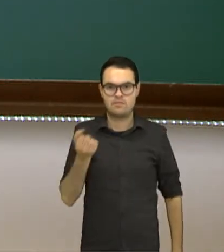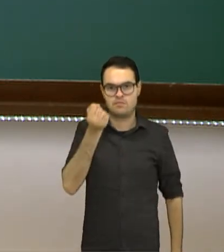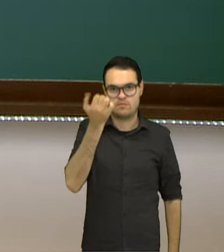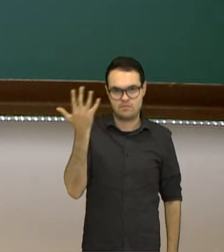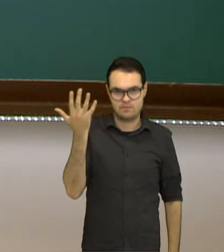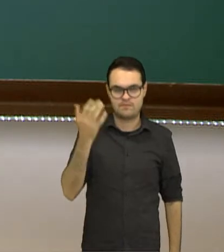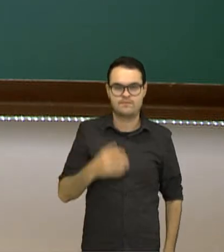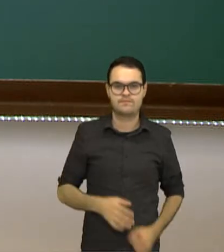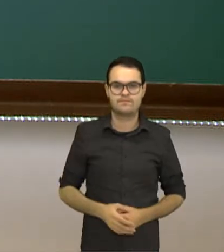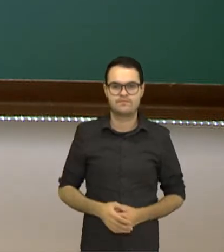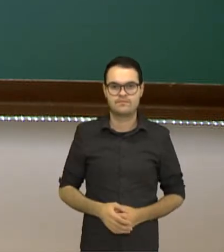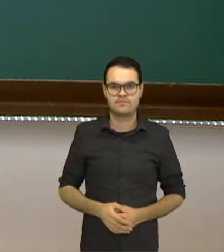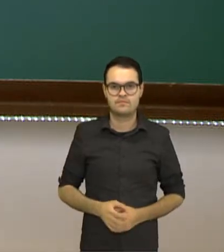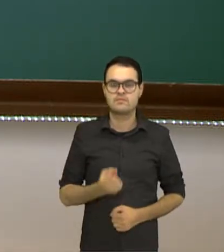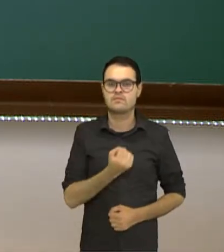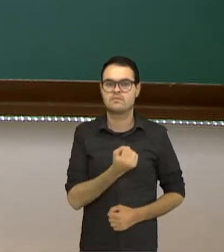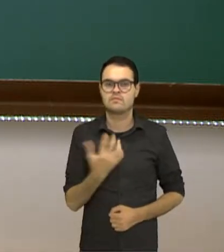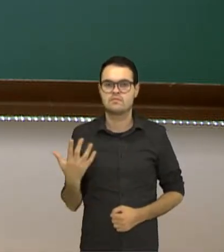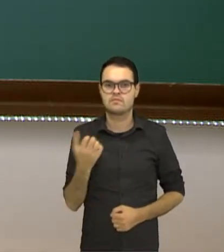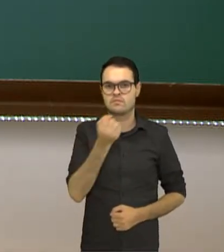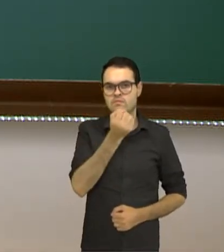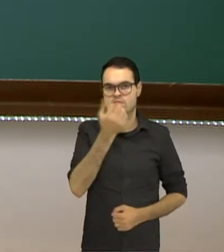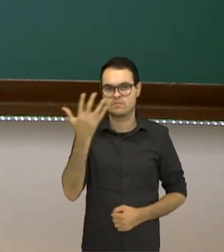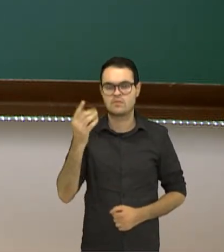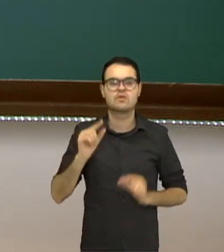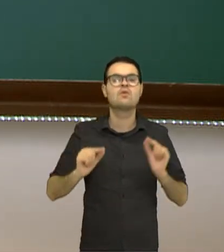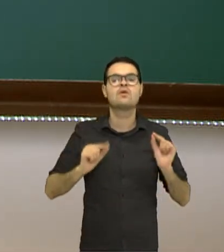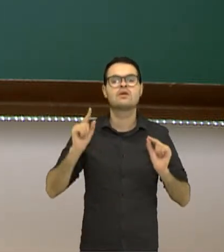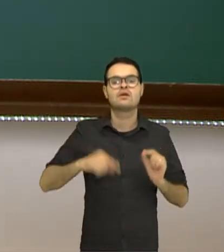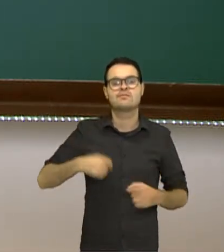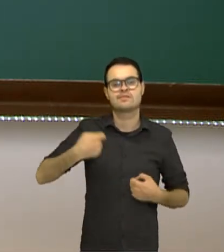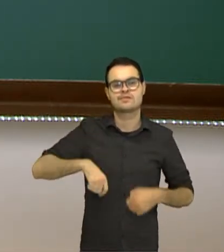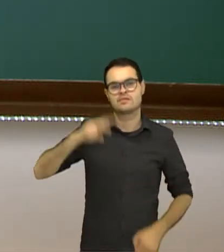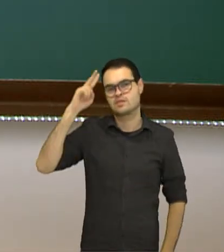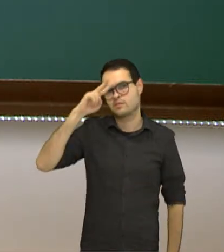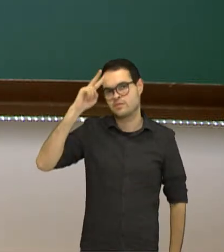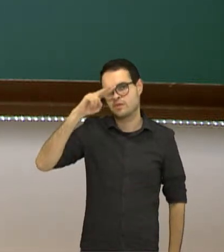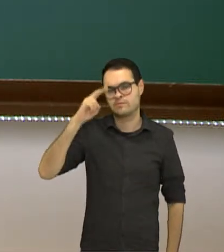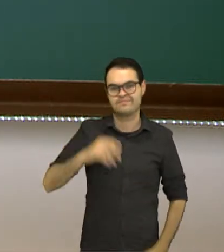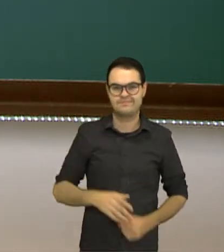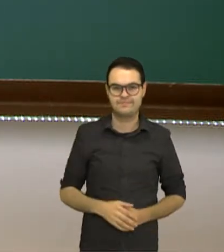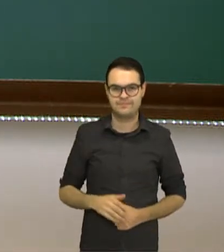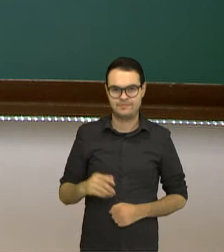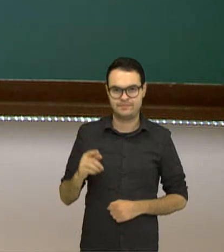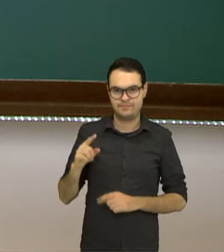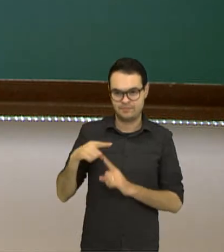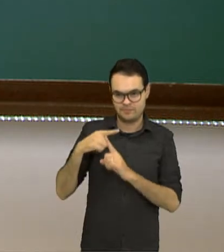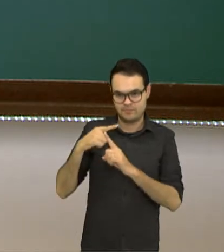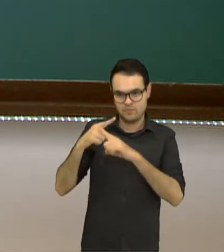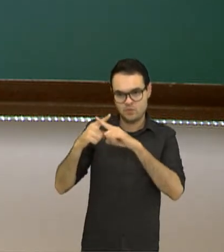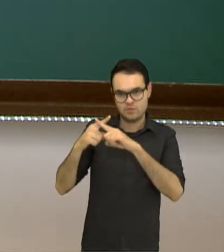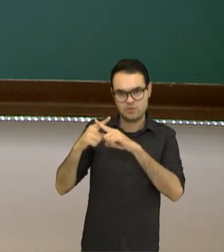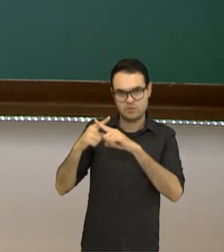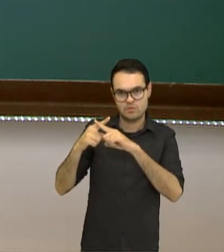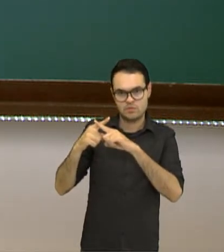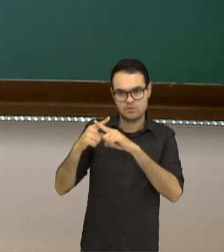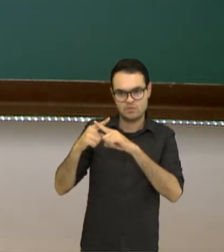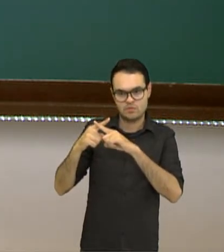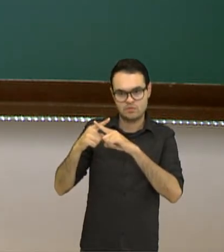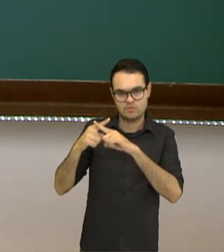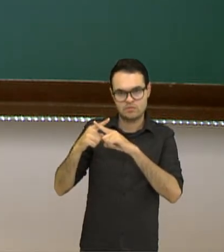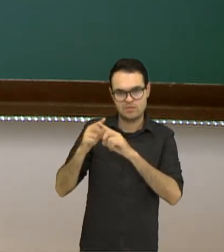de potenciação, a gente precisa lembrar que, por exemplo, a multiplicação, ela é o que da